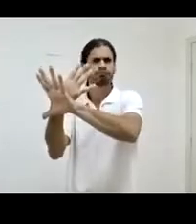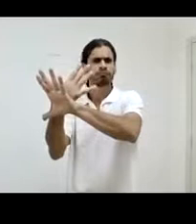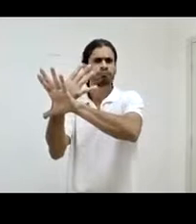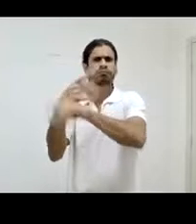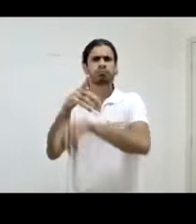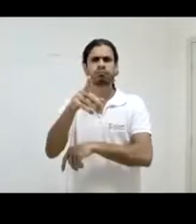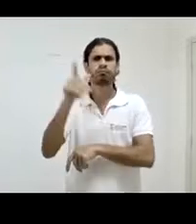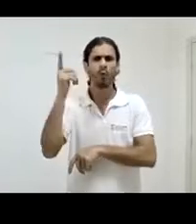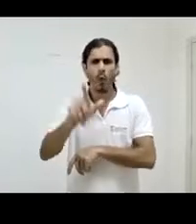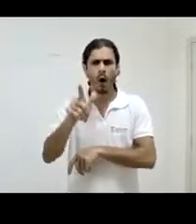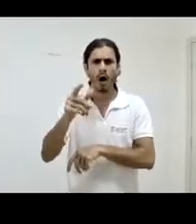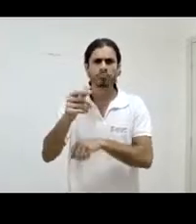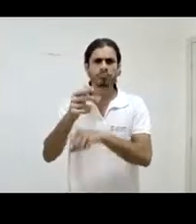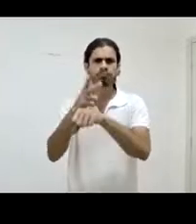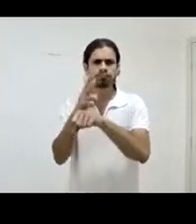Parece, Antônio, que quando eles